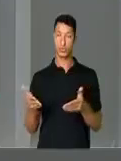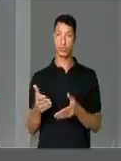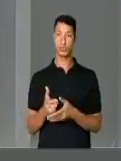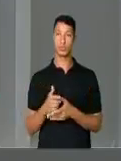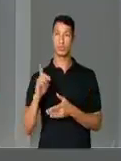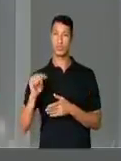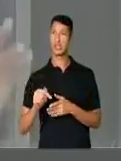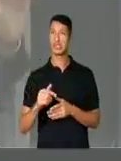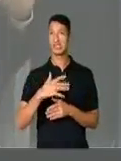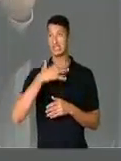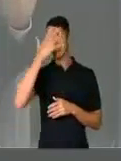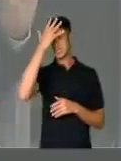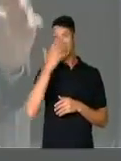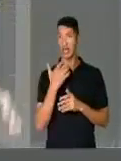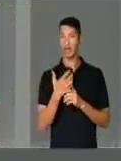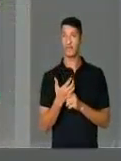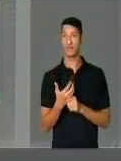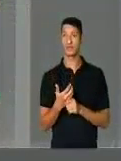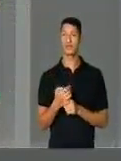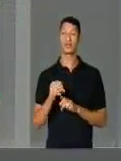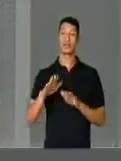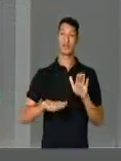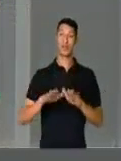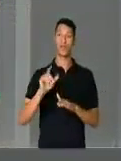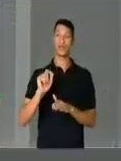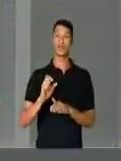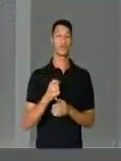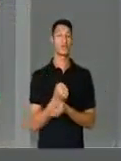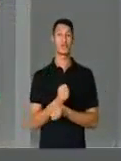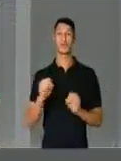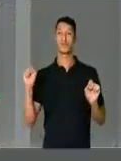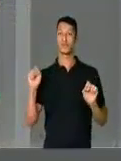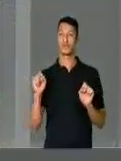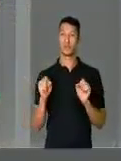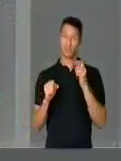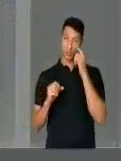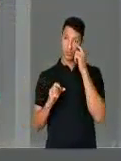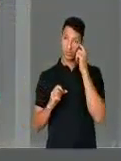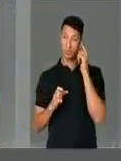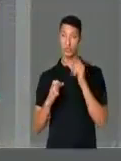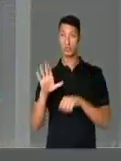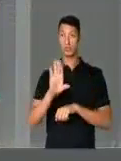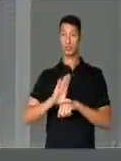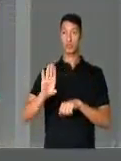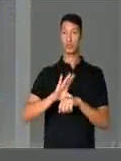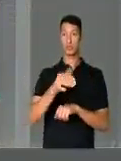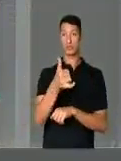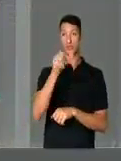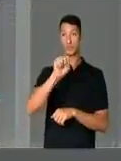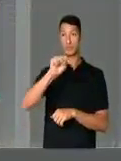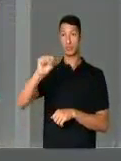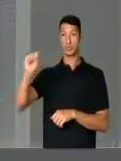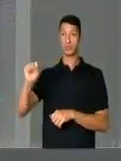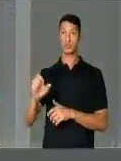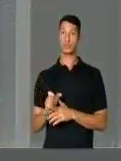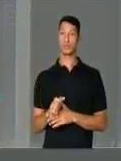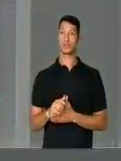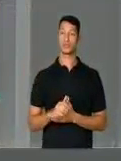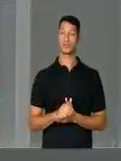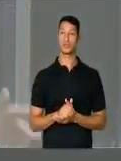hoje é tão grave que talvez fosse impossível aos constituintes de 88